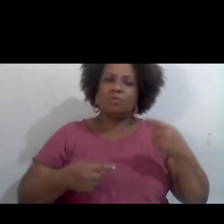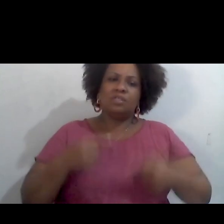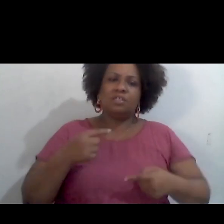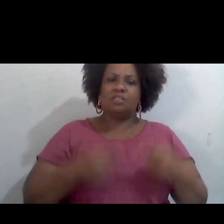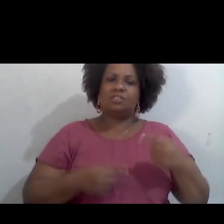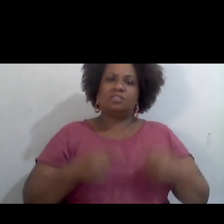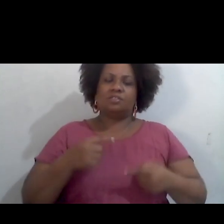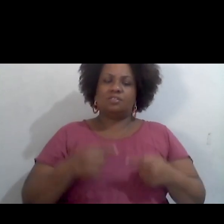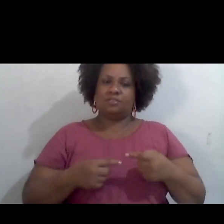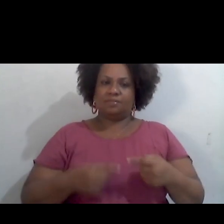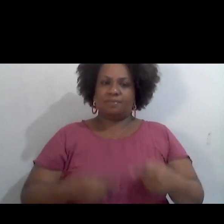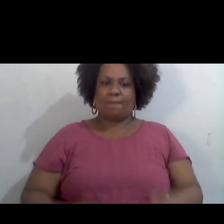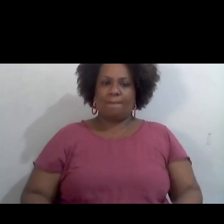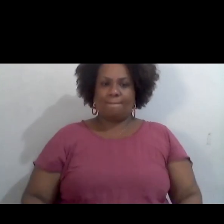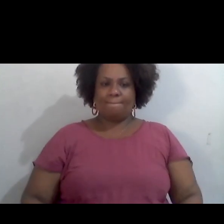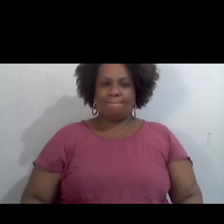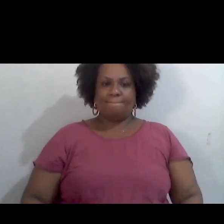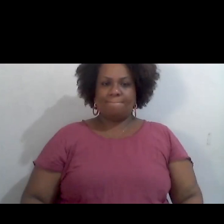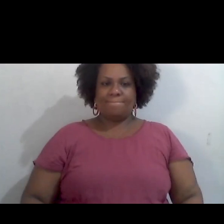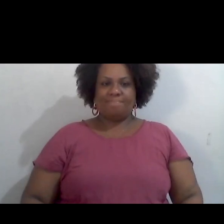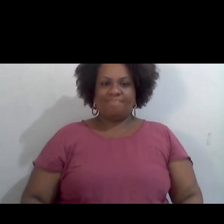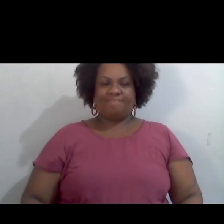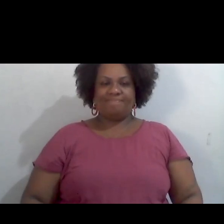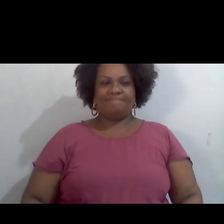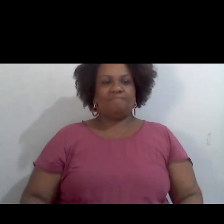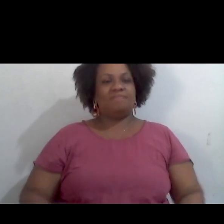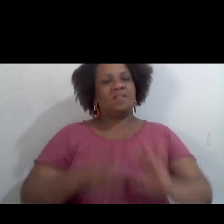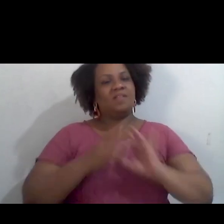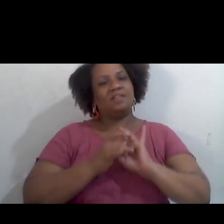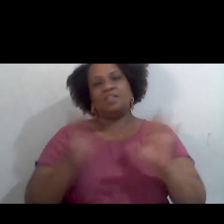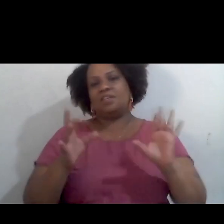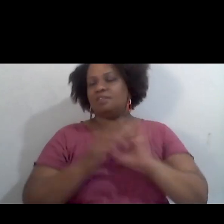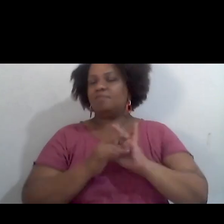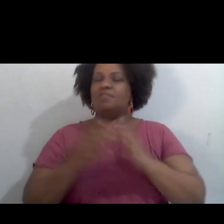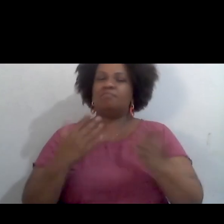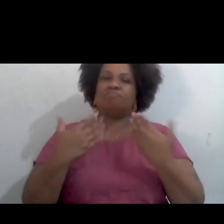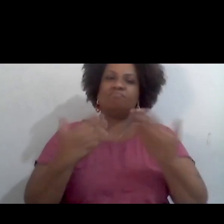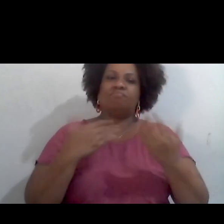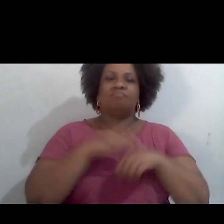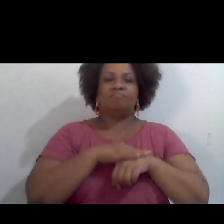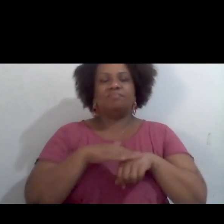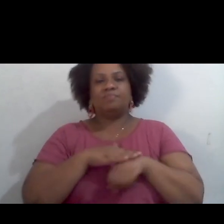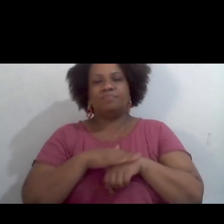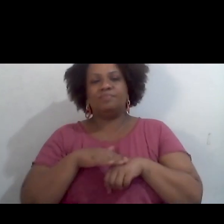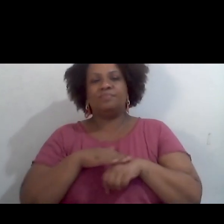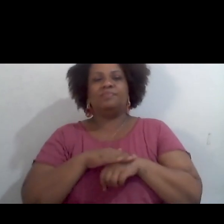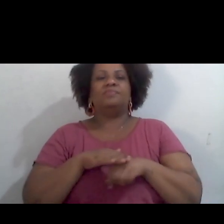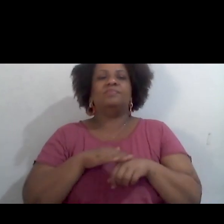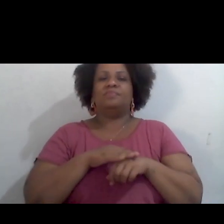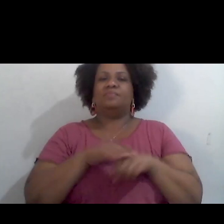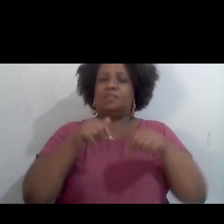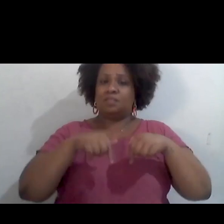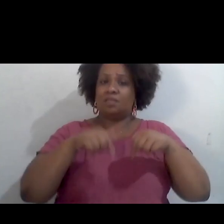econômica. Então, estou aberta a diálogos. As portas da FUNCEB estão